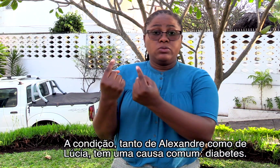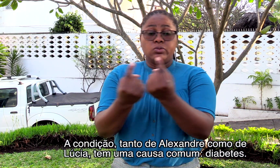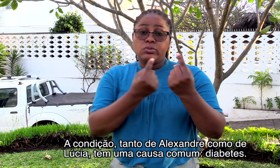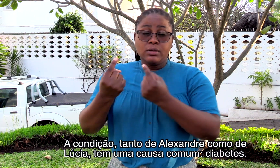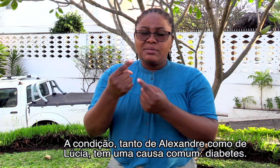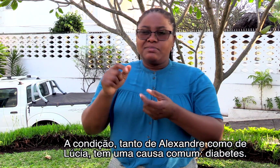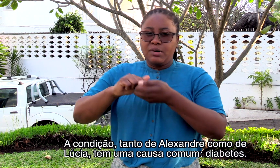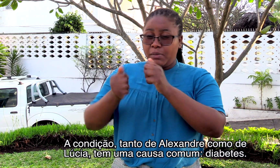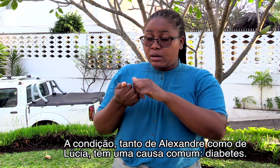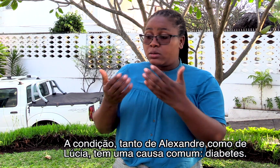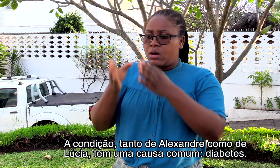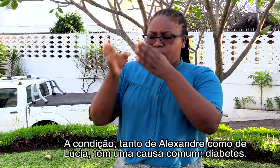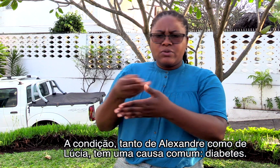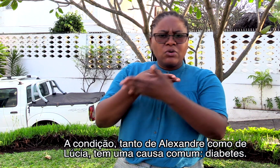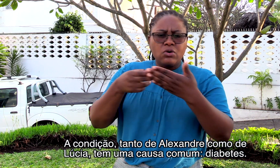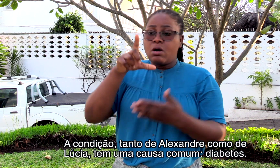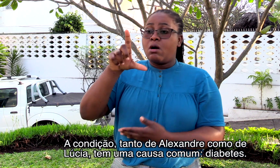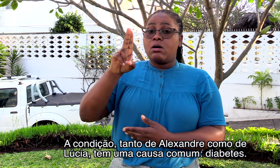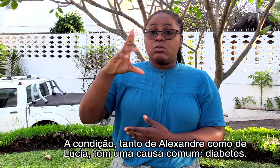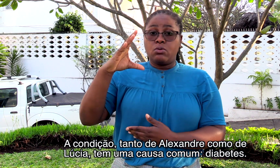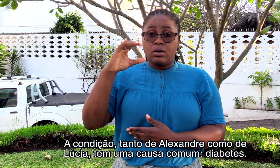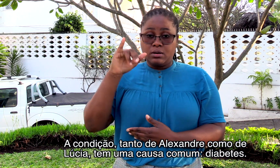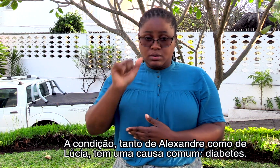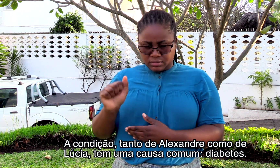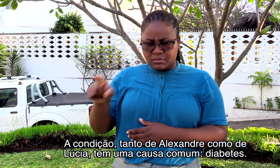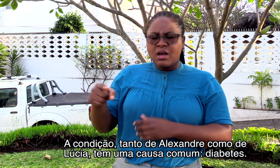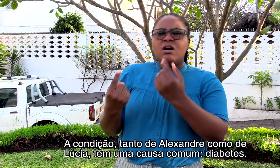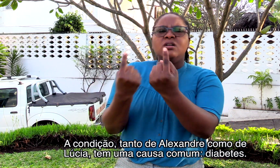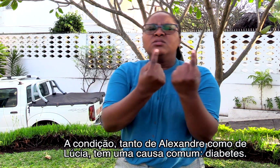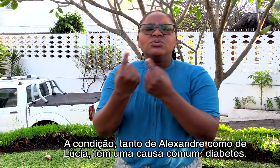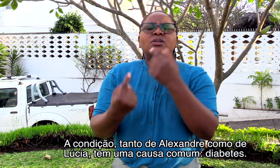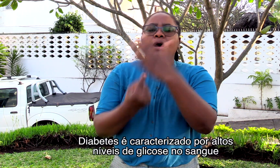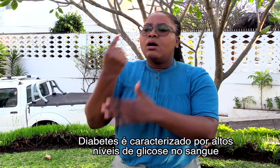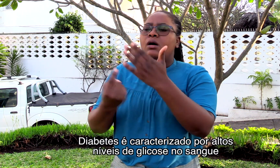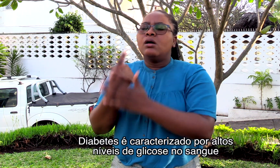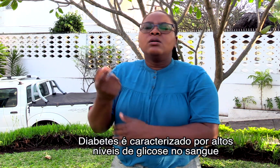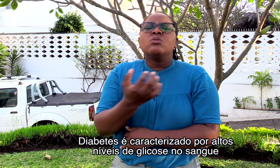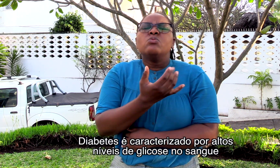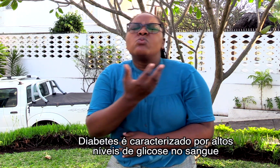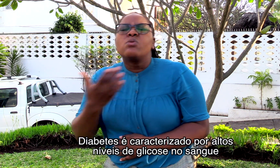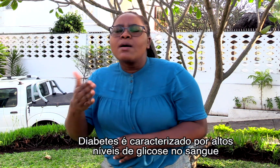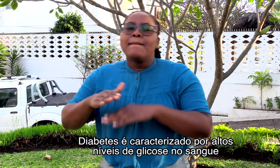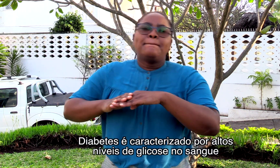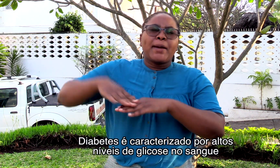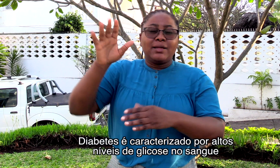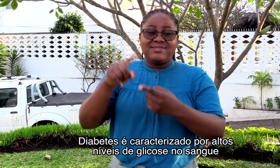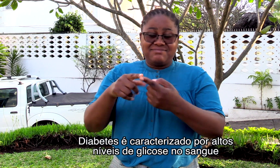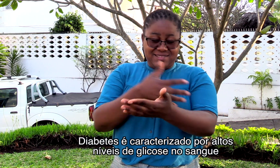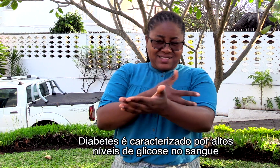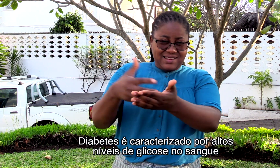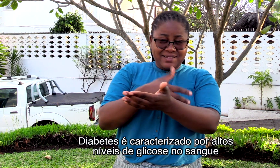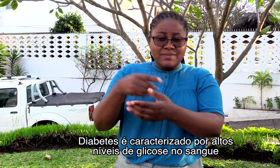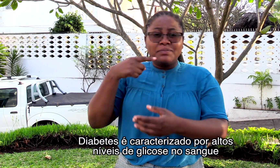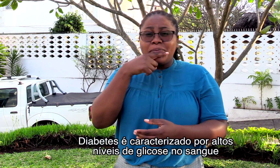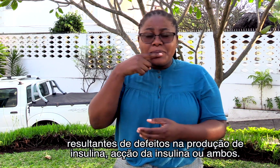A condição tanto de Alexandre como de Lúcia tem uma causa comum: diabetes. Diabetes é caracterizado por altos níveis